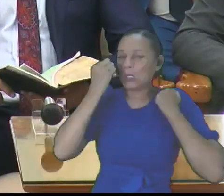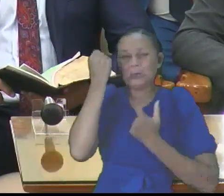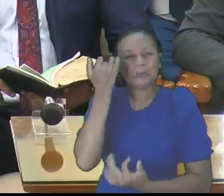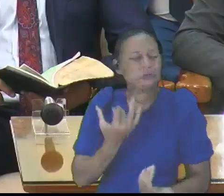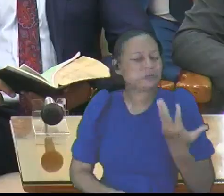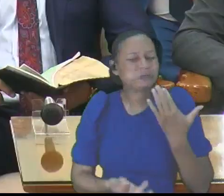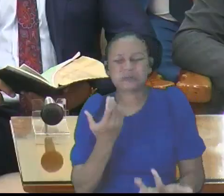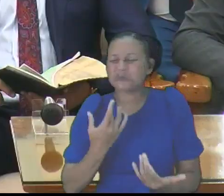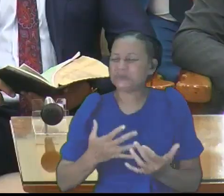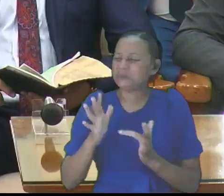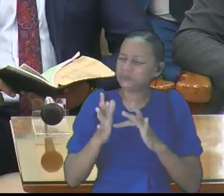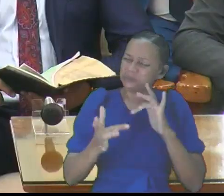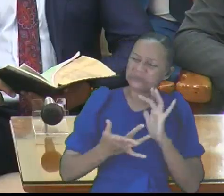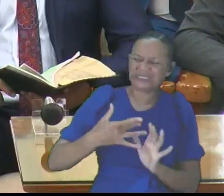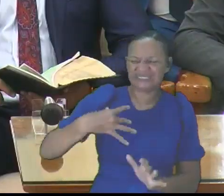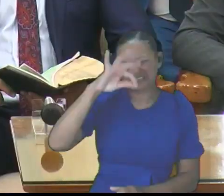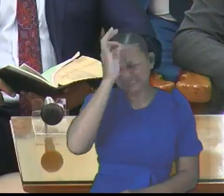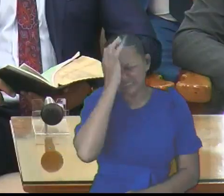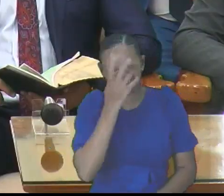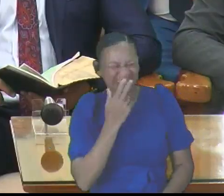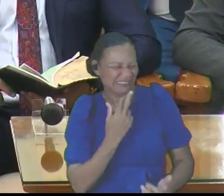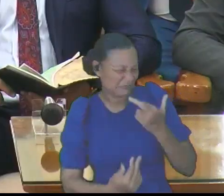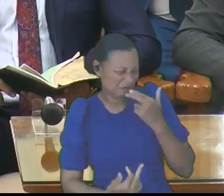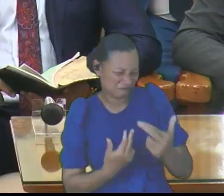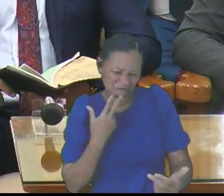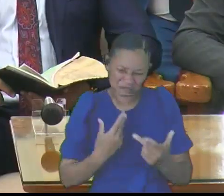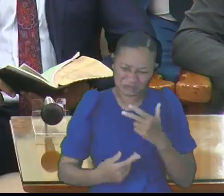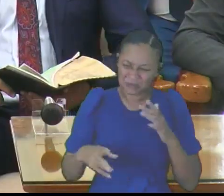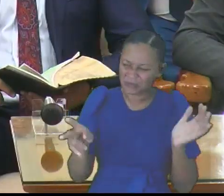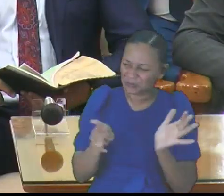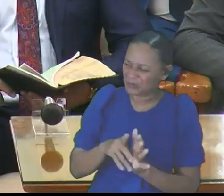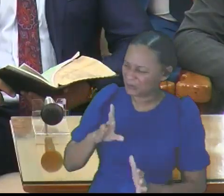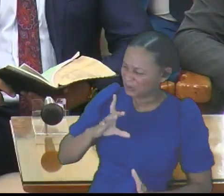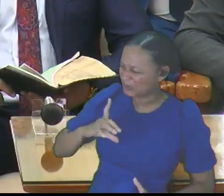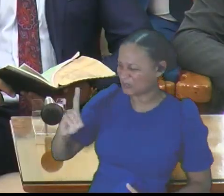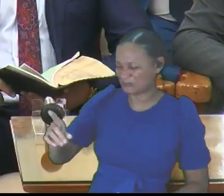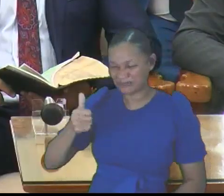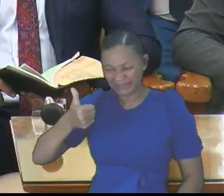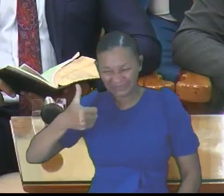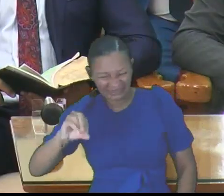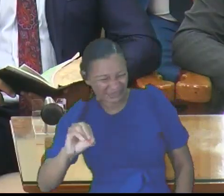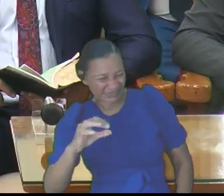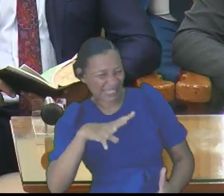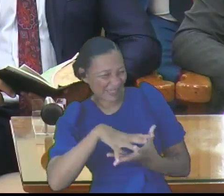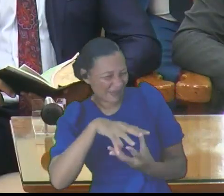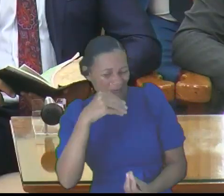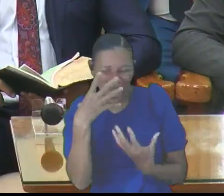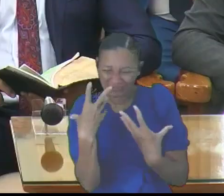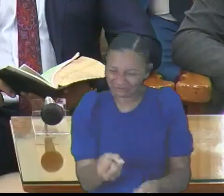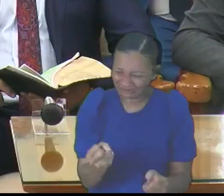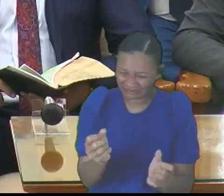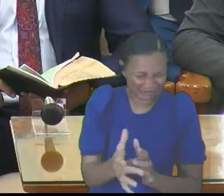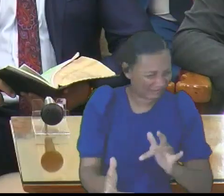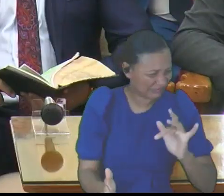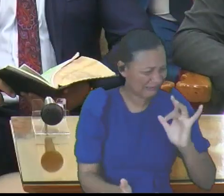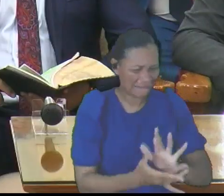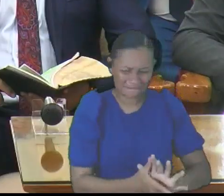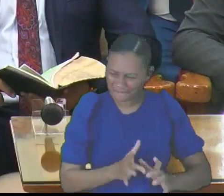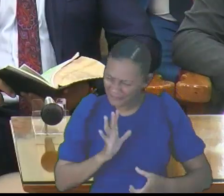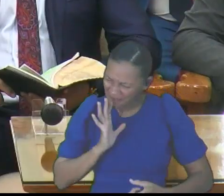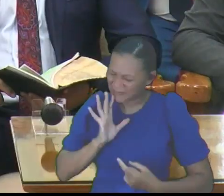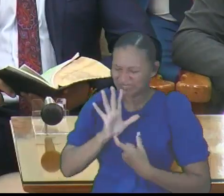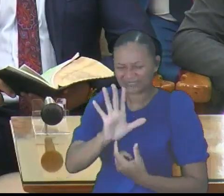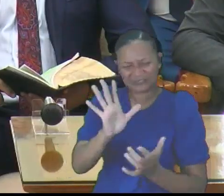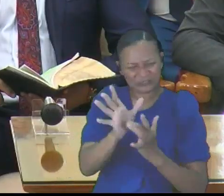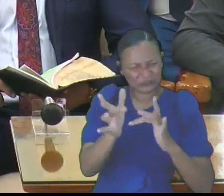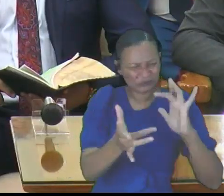Jesus batiza com o Espírito Santo, o pregador está usado por Deus e vem 10 almas, 20 almas para os pés de Jesus. Ele apresenta Cristo,